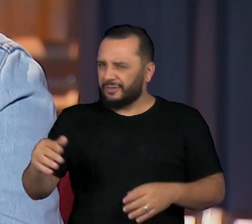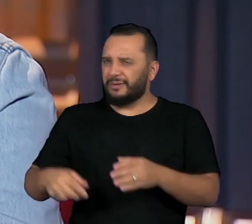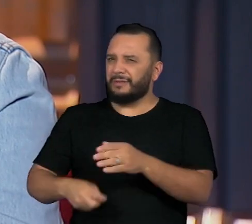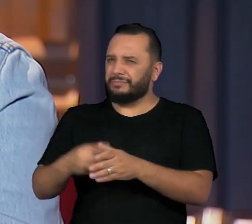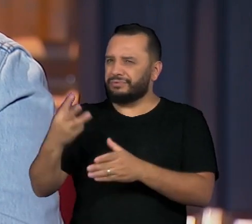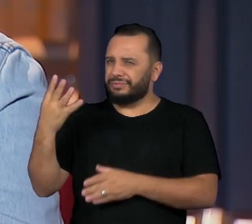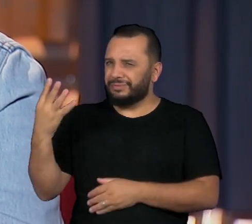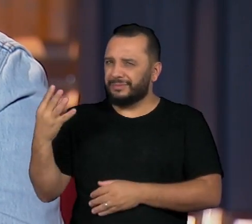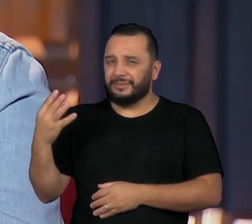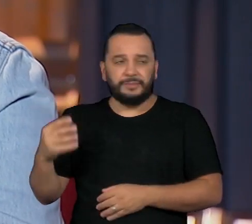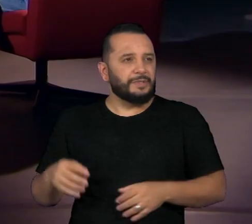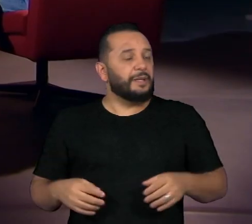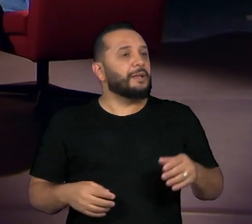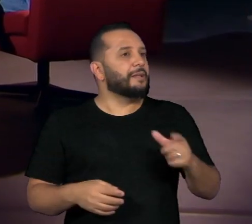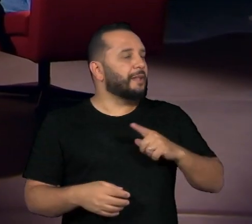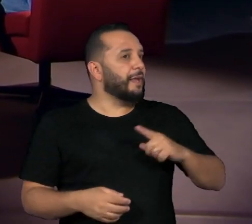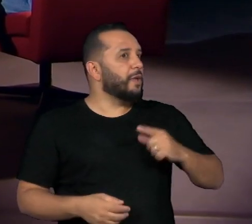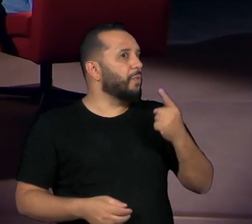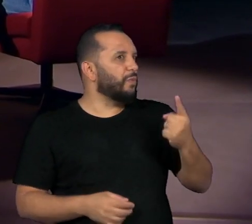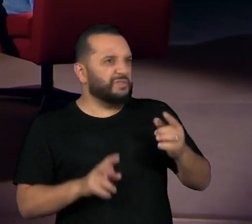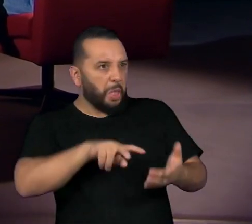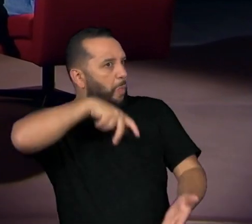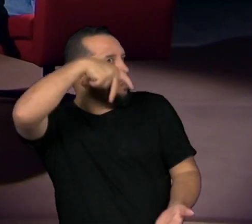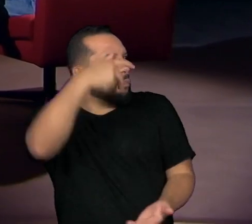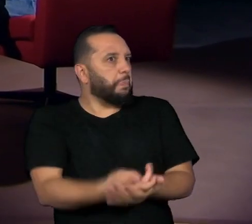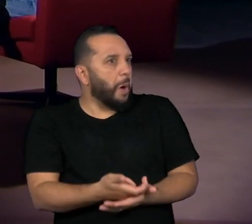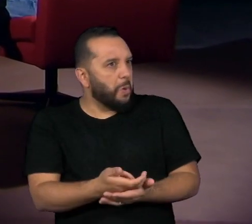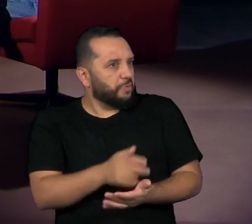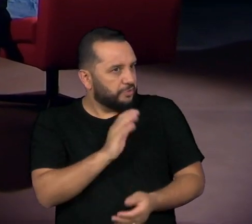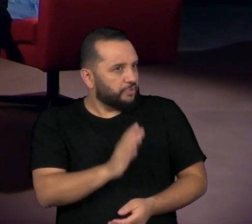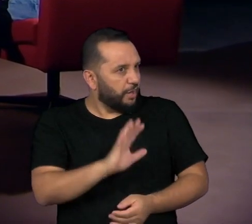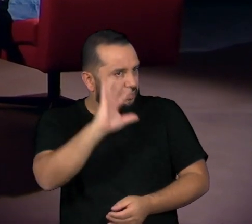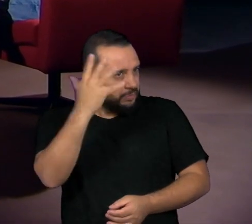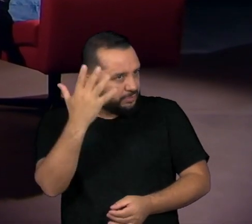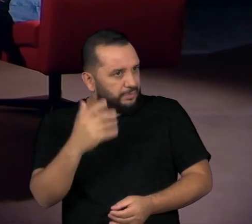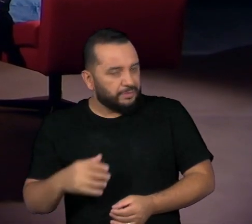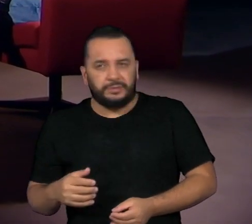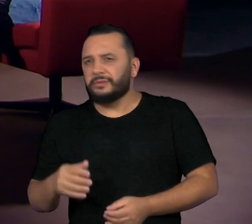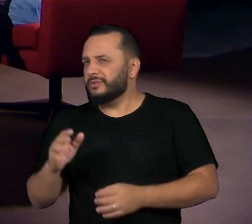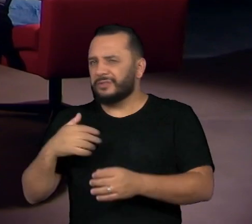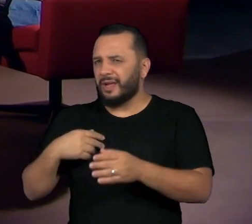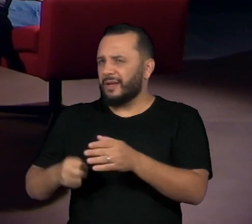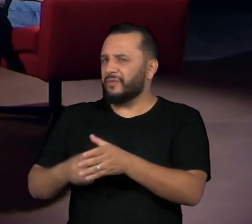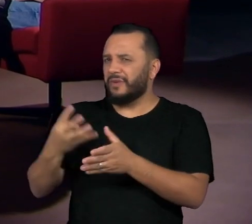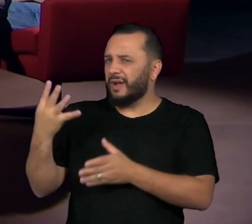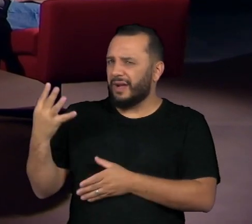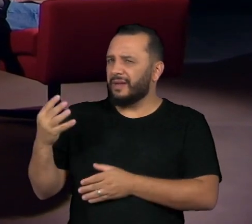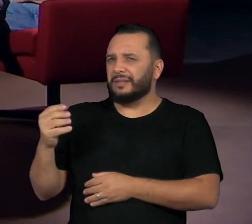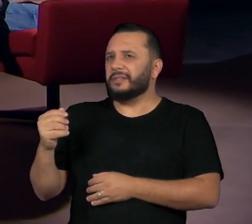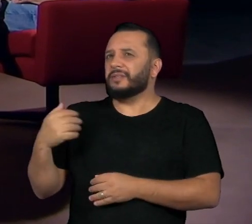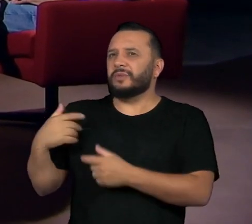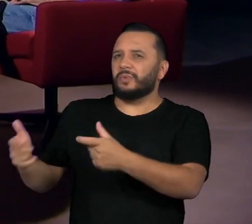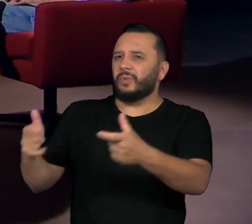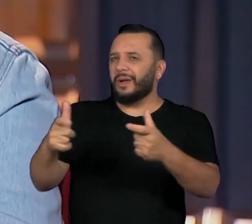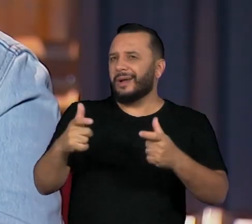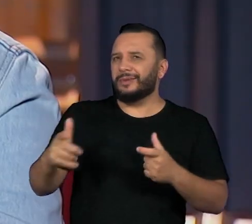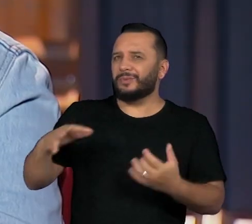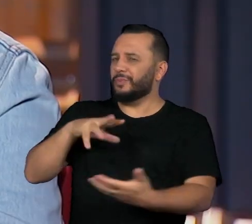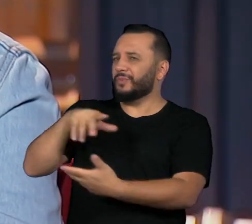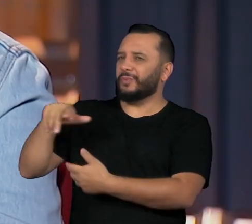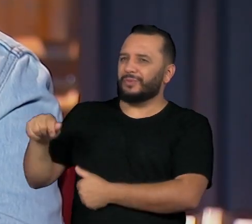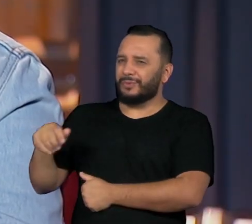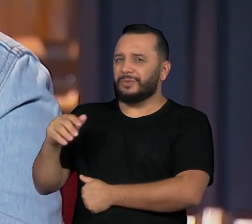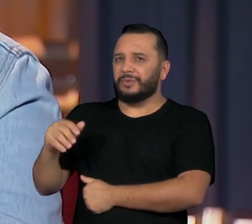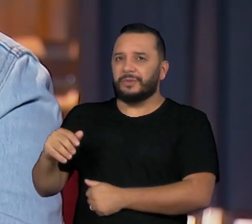sim. Alguns marcantes, assim, que você possa compartilhar com a gente? Ah, já levei, várias quedas em várias rodas, em vários lugares do mundo. É?